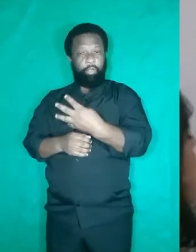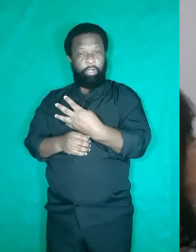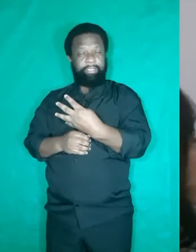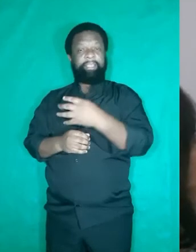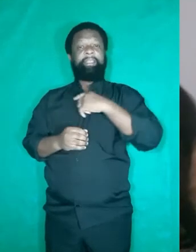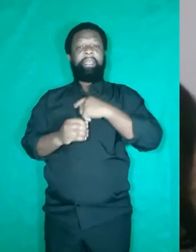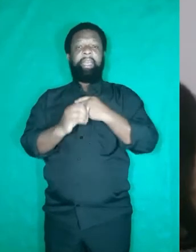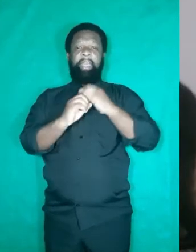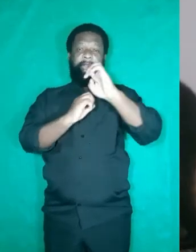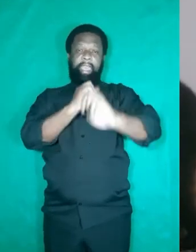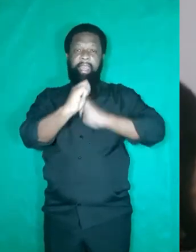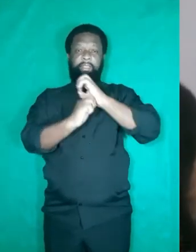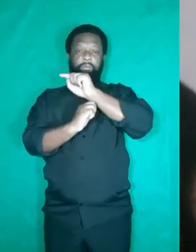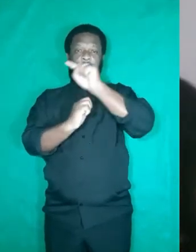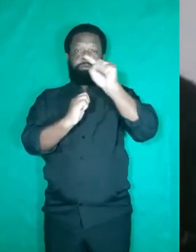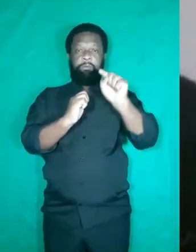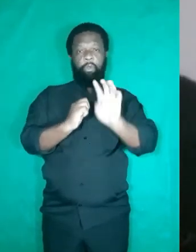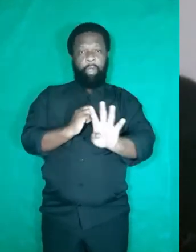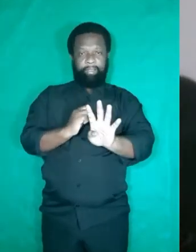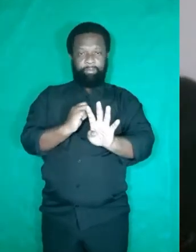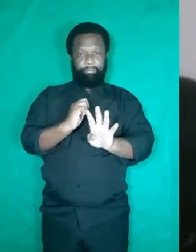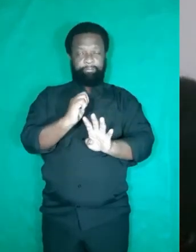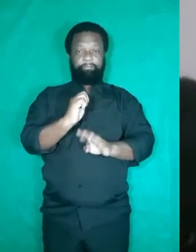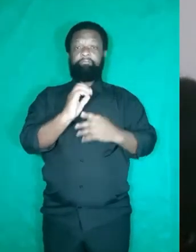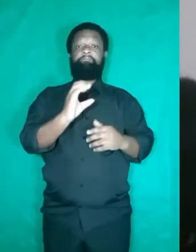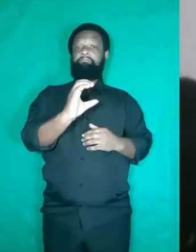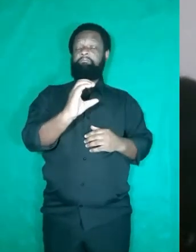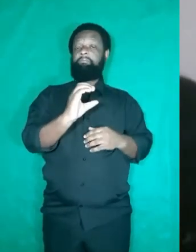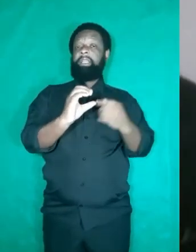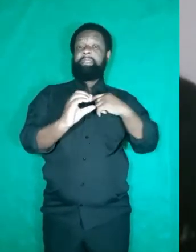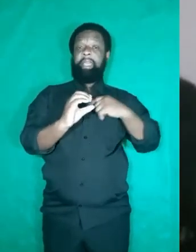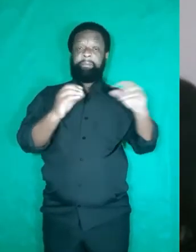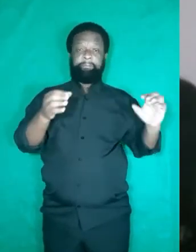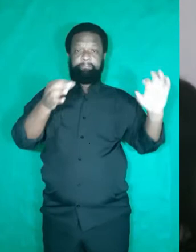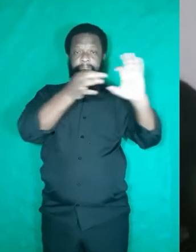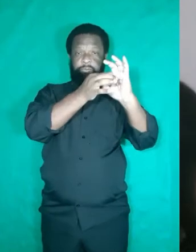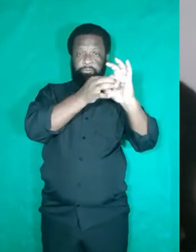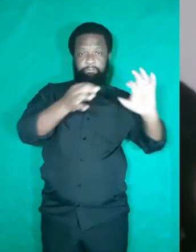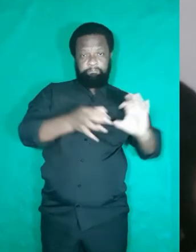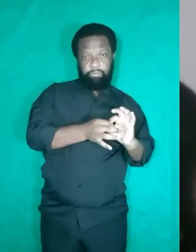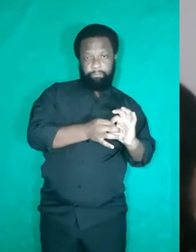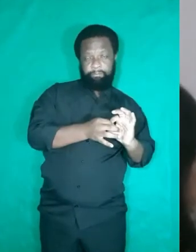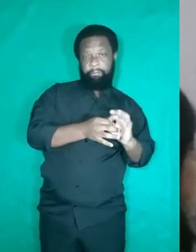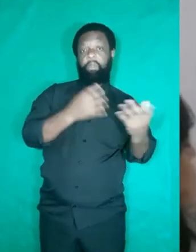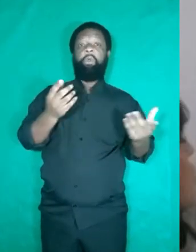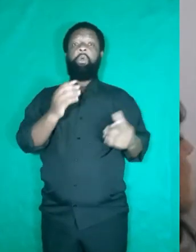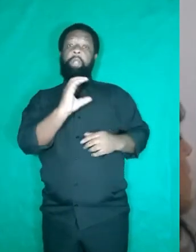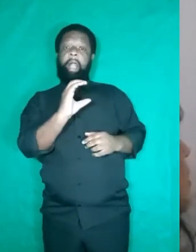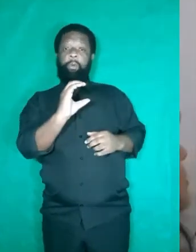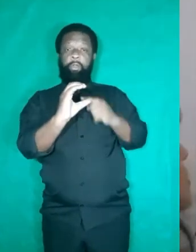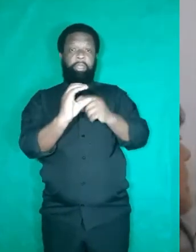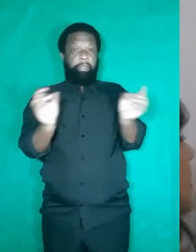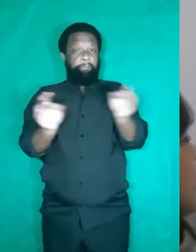14, tem 4 elétrons. Quando eu estabeleço aqui duas ligações e duas ligações,